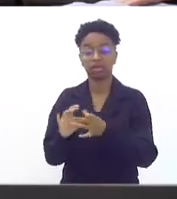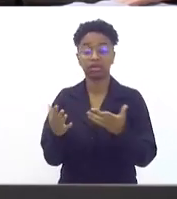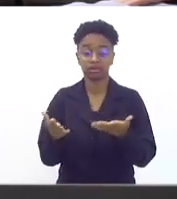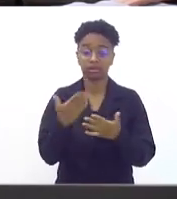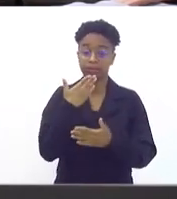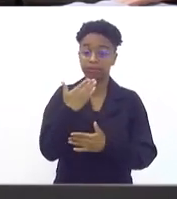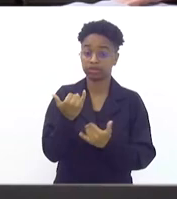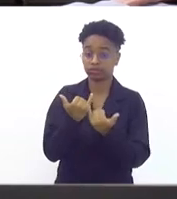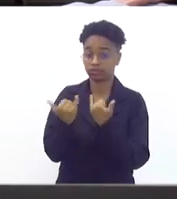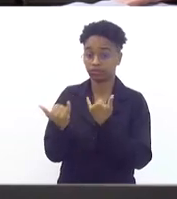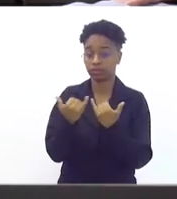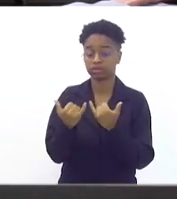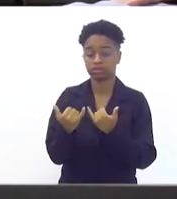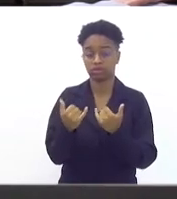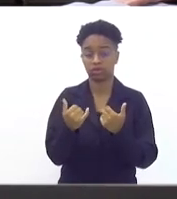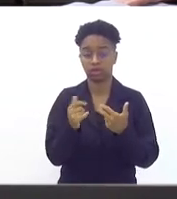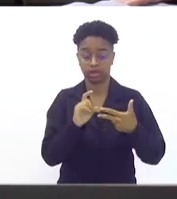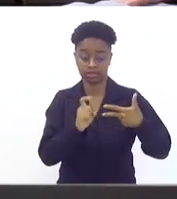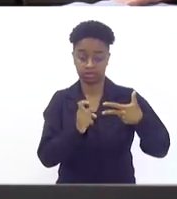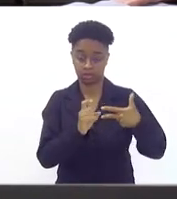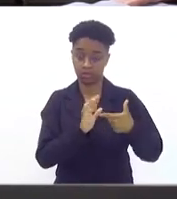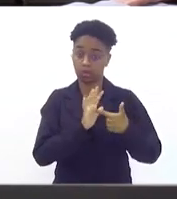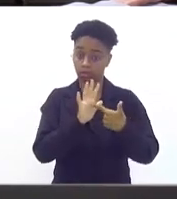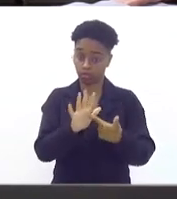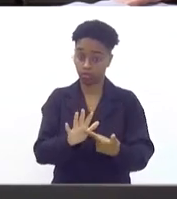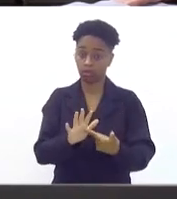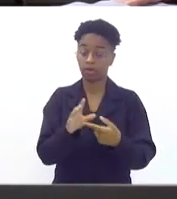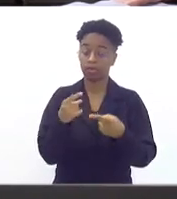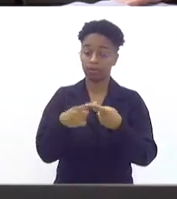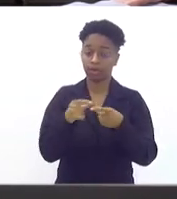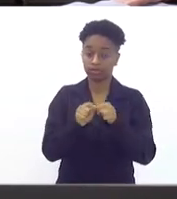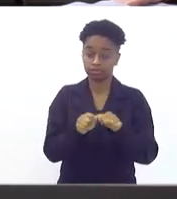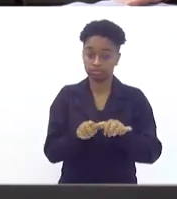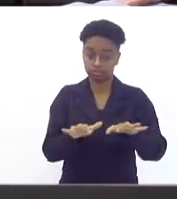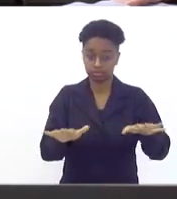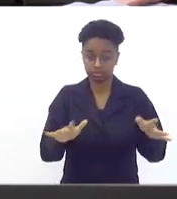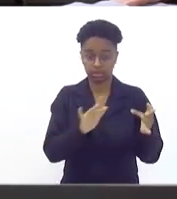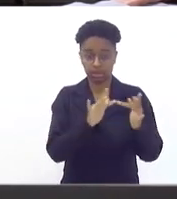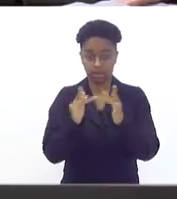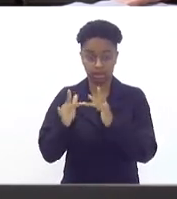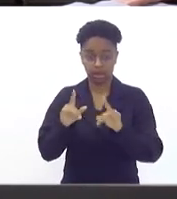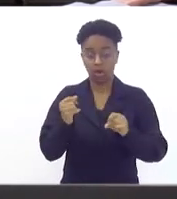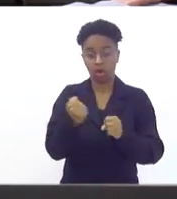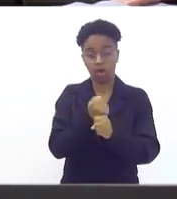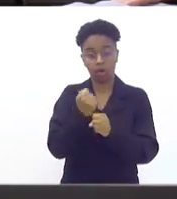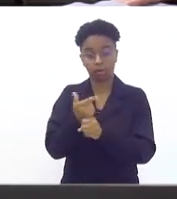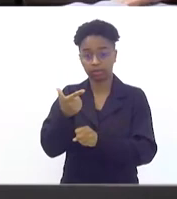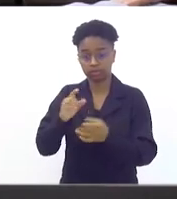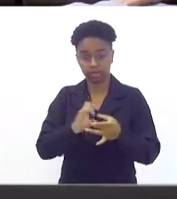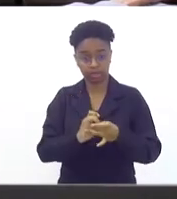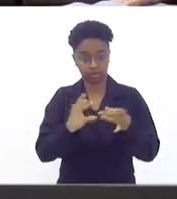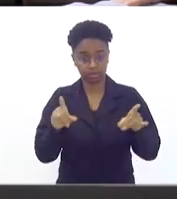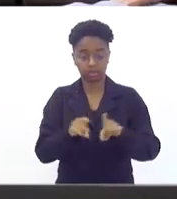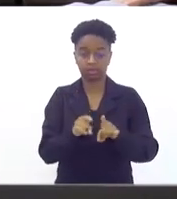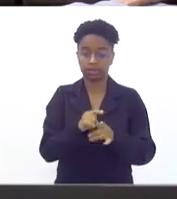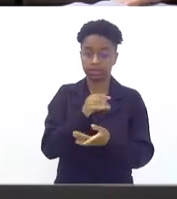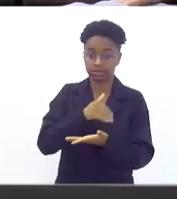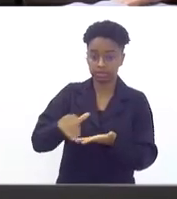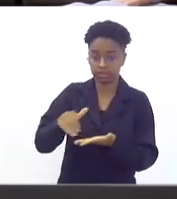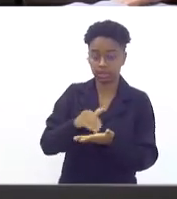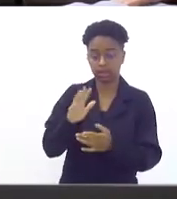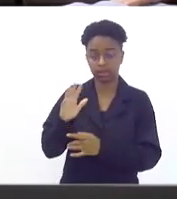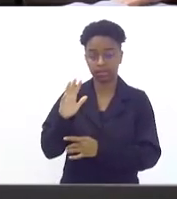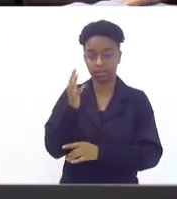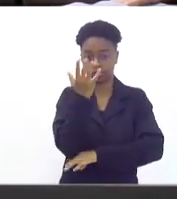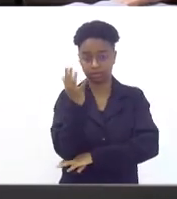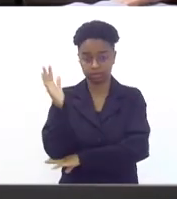informação do executivo comprovou isso expansão de rede obras sem autorização de secretaria do meio ambiente se autorização de